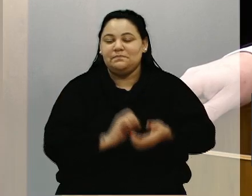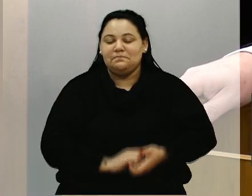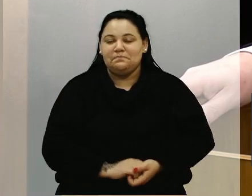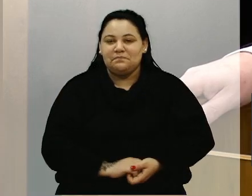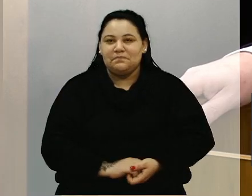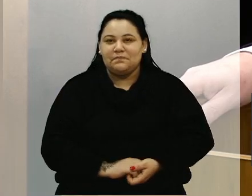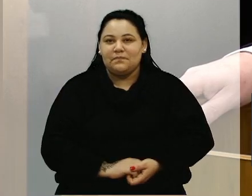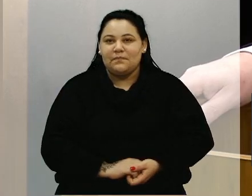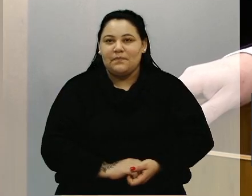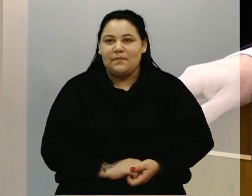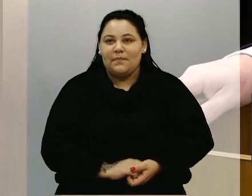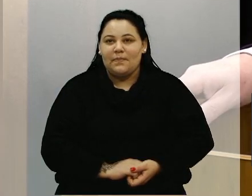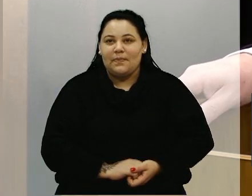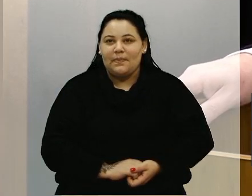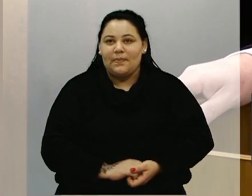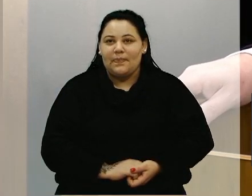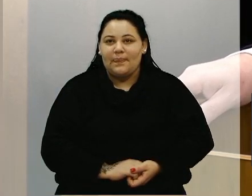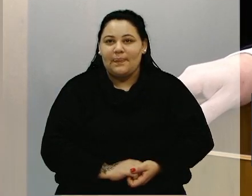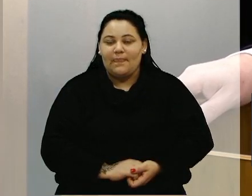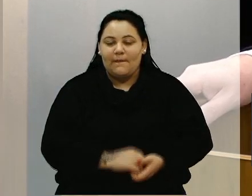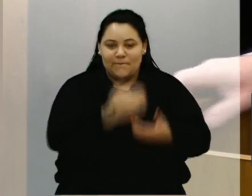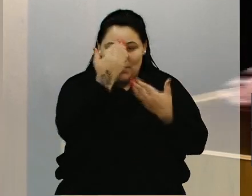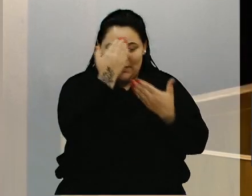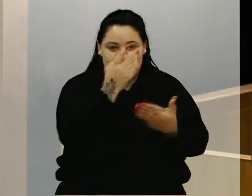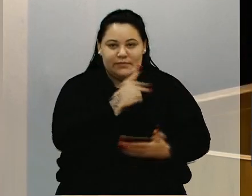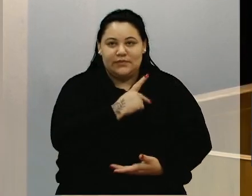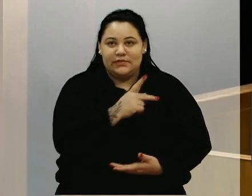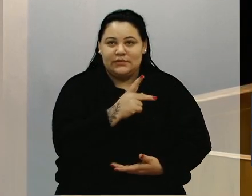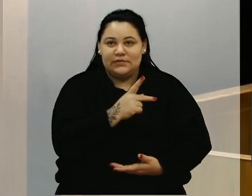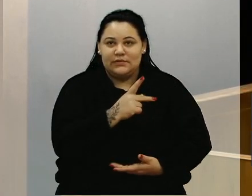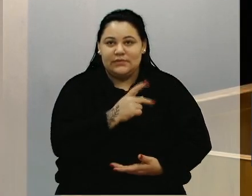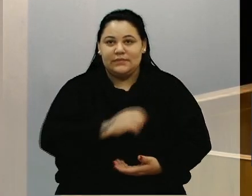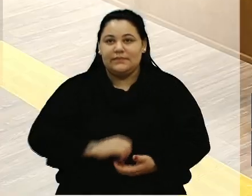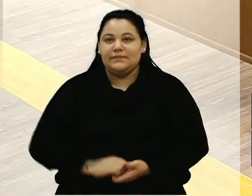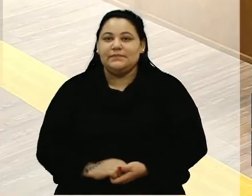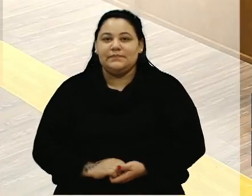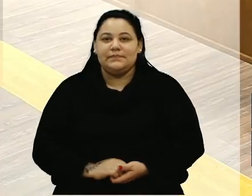Dankeschön, presidente. Obrigado, presidente. Muito